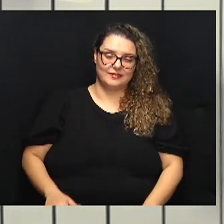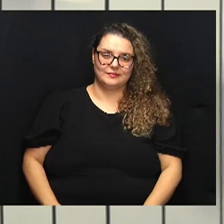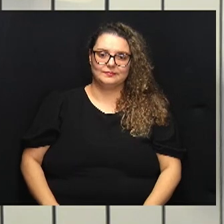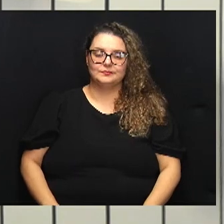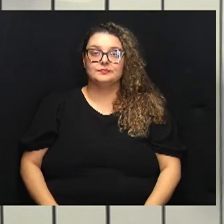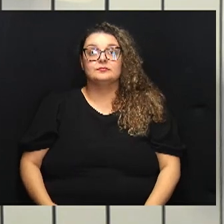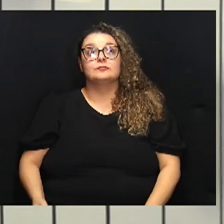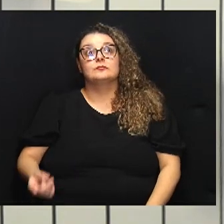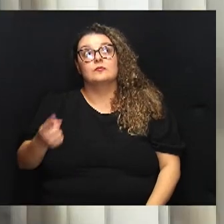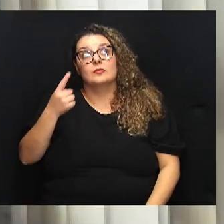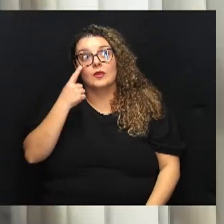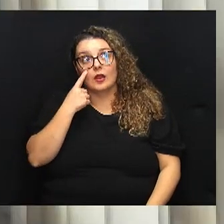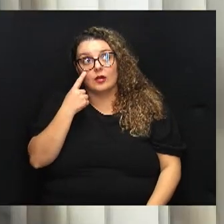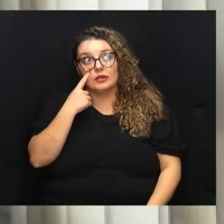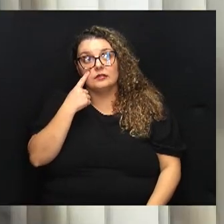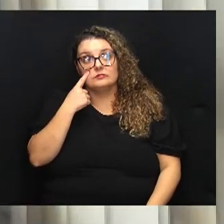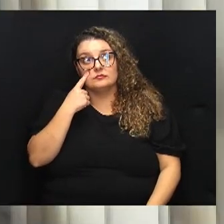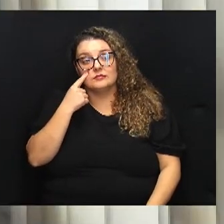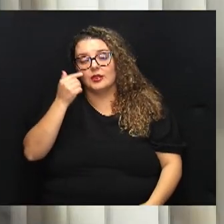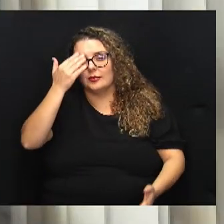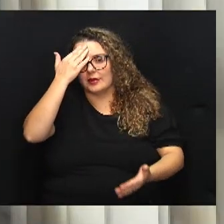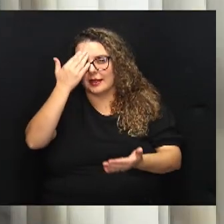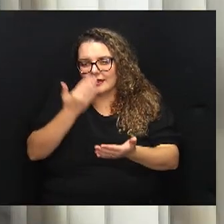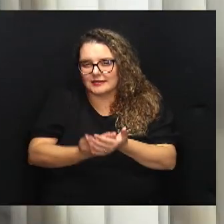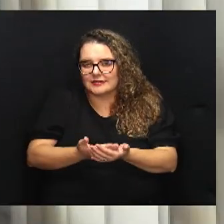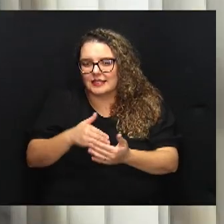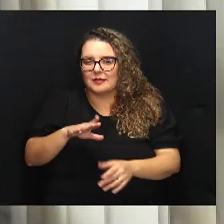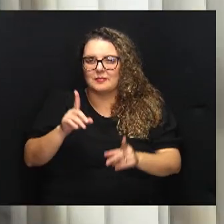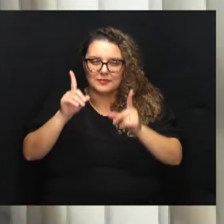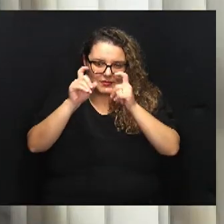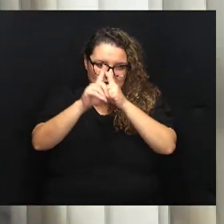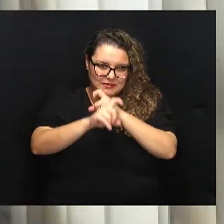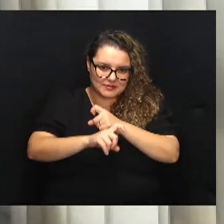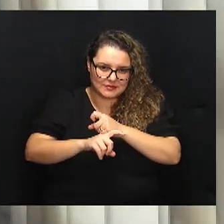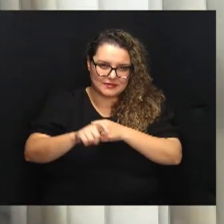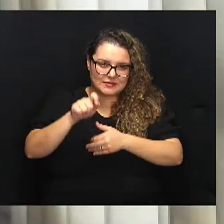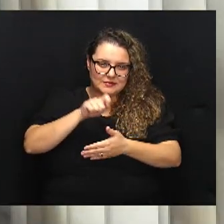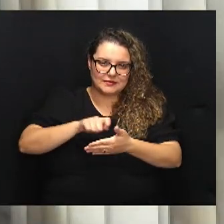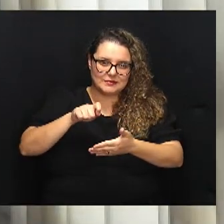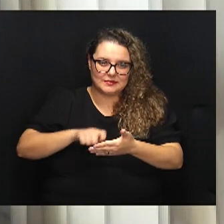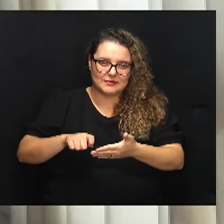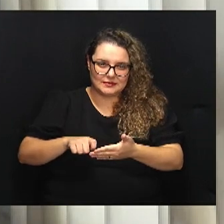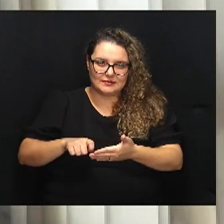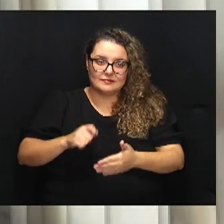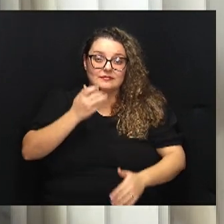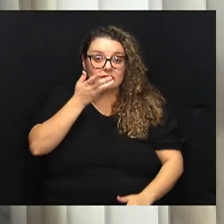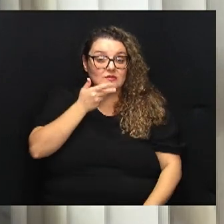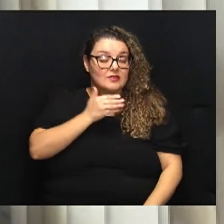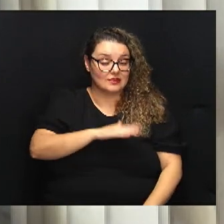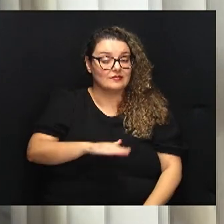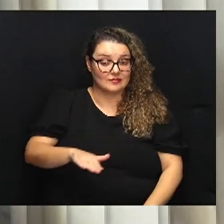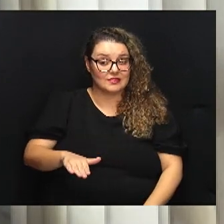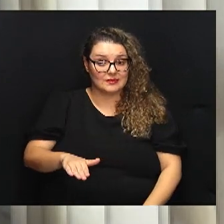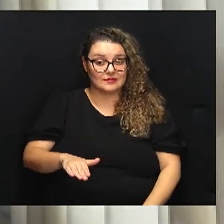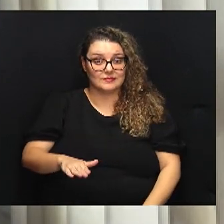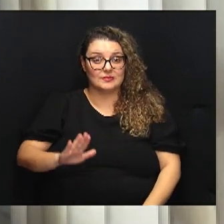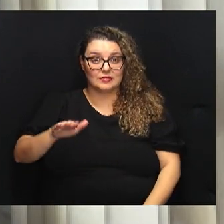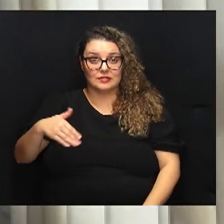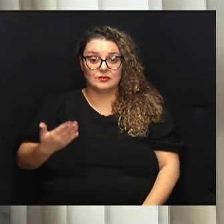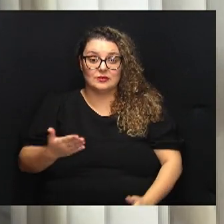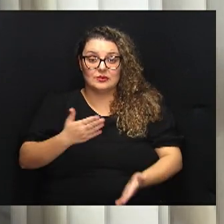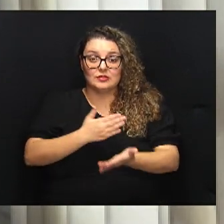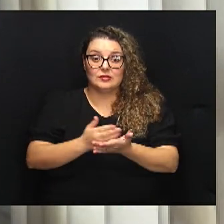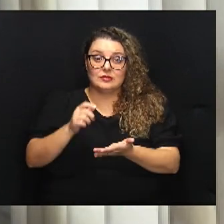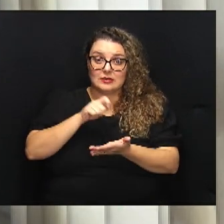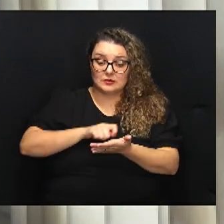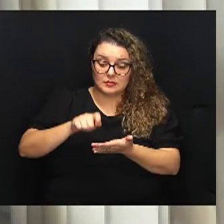Olha, eu acredito que a parte mais difícil de escrever foi a infância, porque a partir do momento que eu comecei a